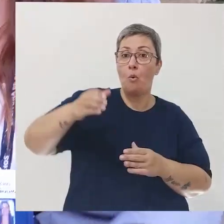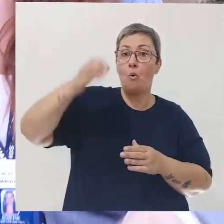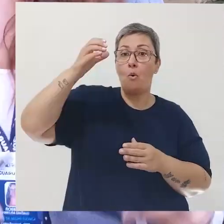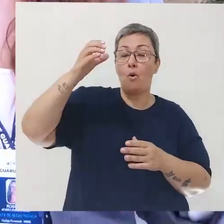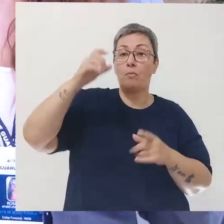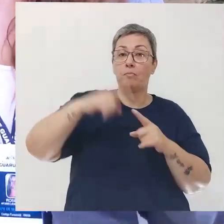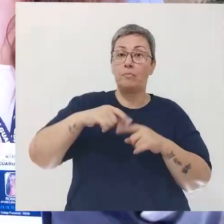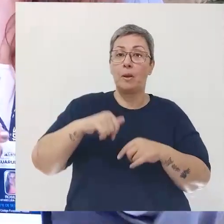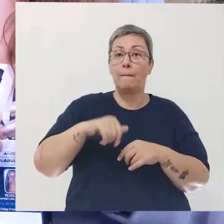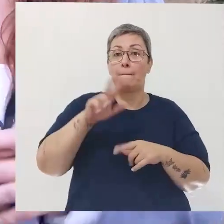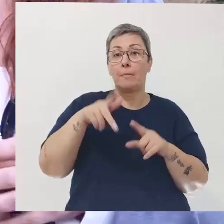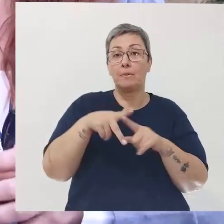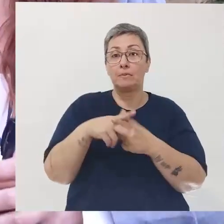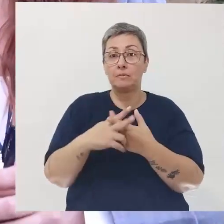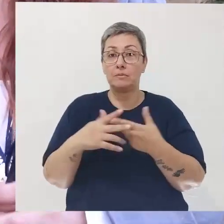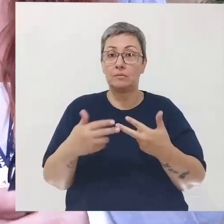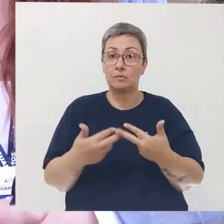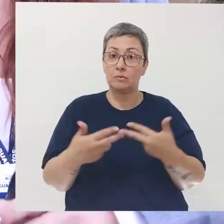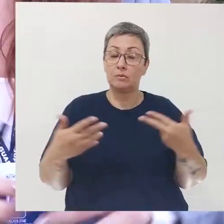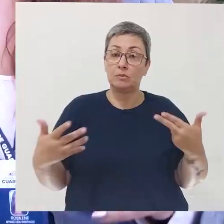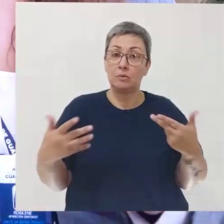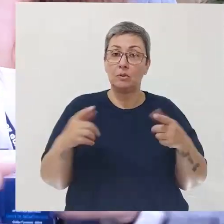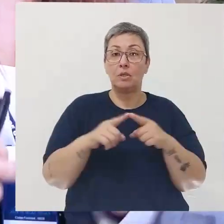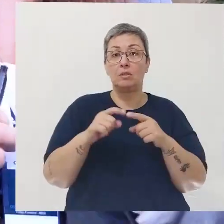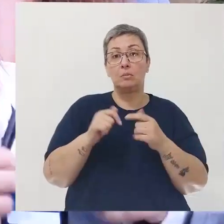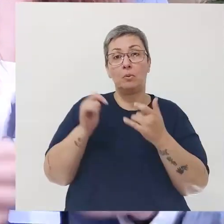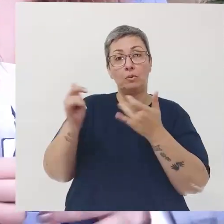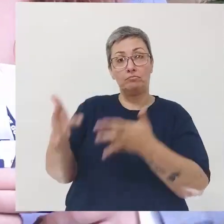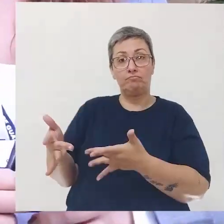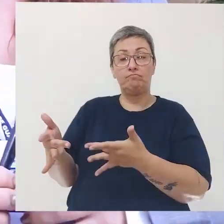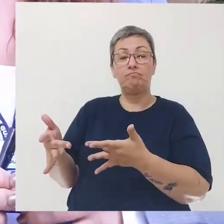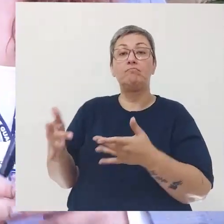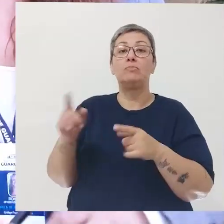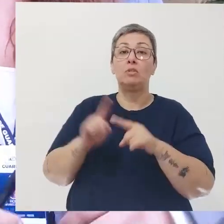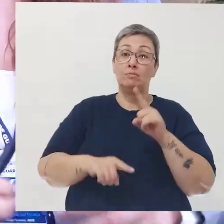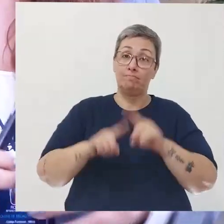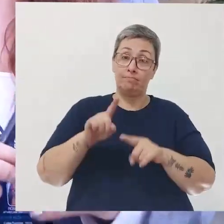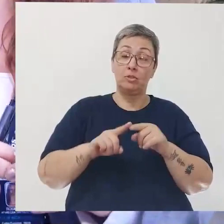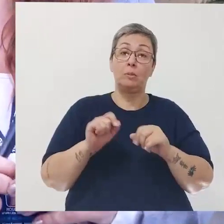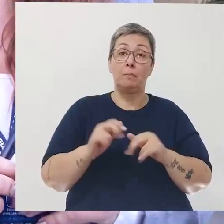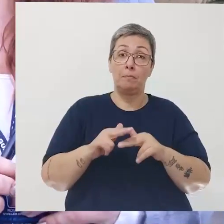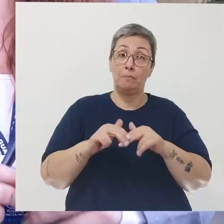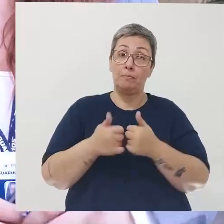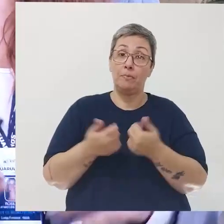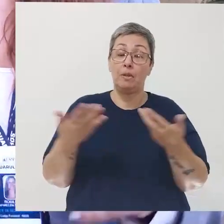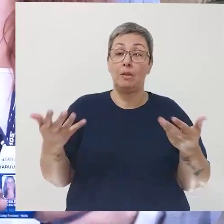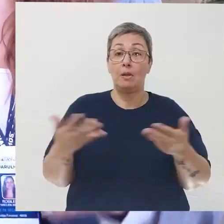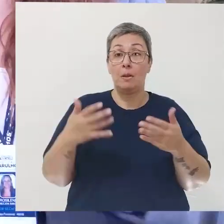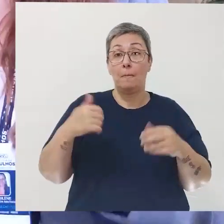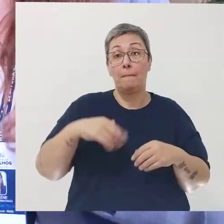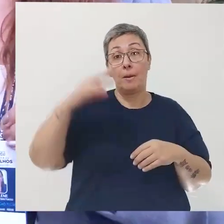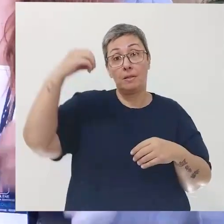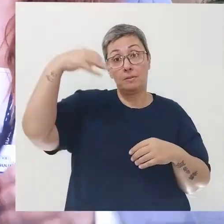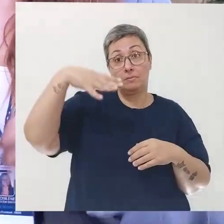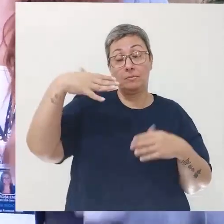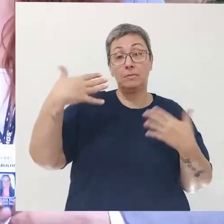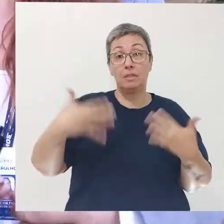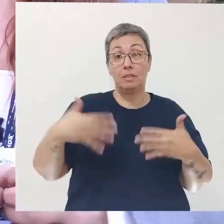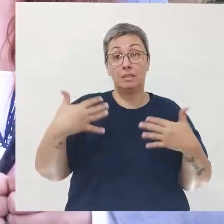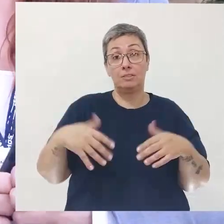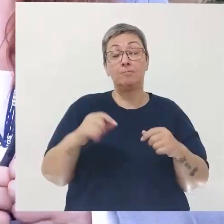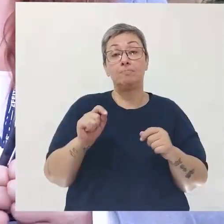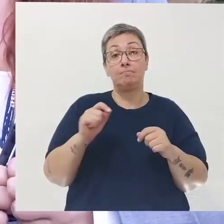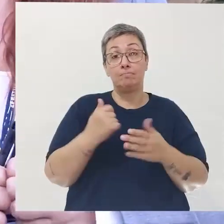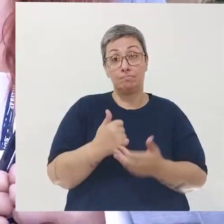aéreo, gerando materiais que serão sucateados, o que, portanto, torna a iluminação